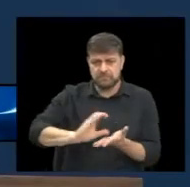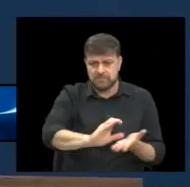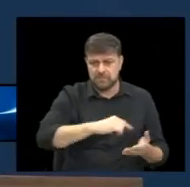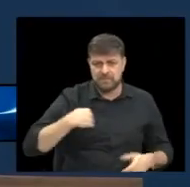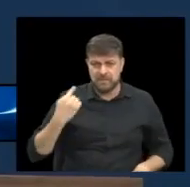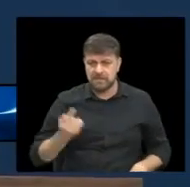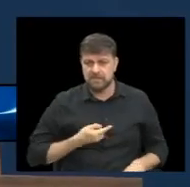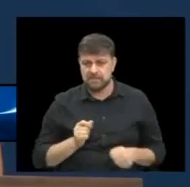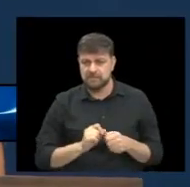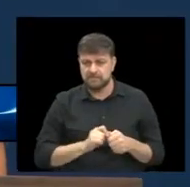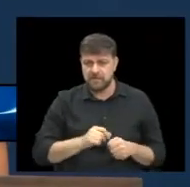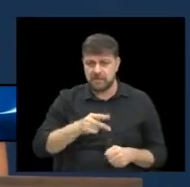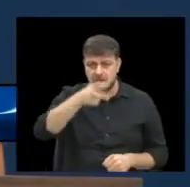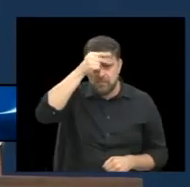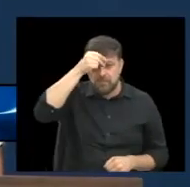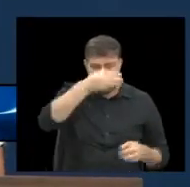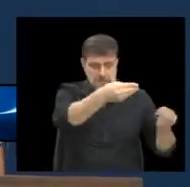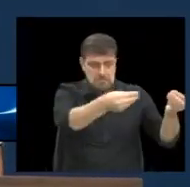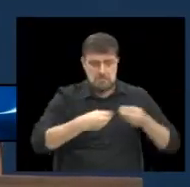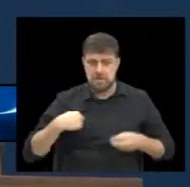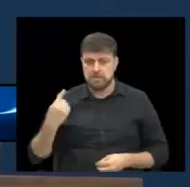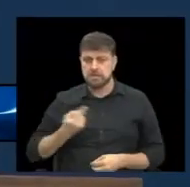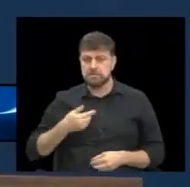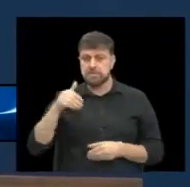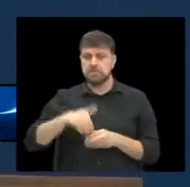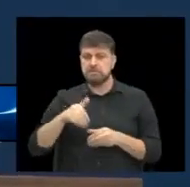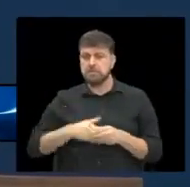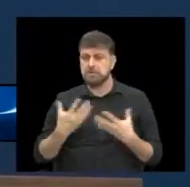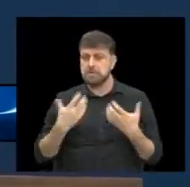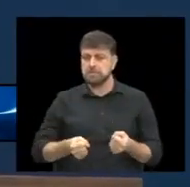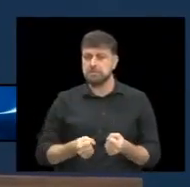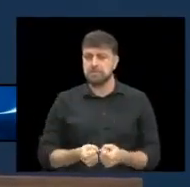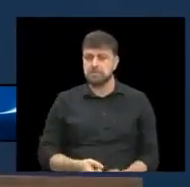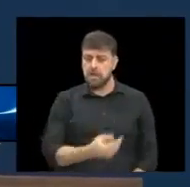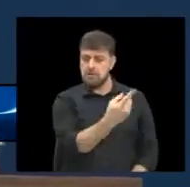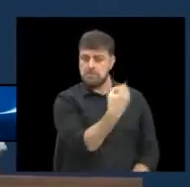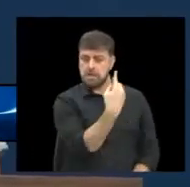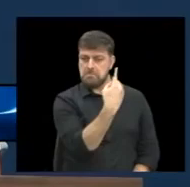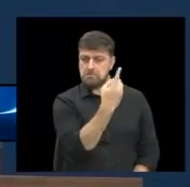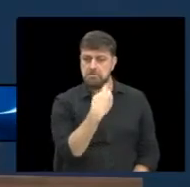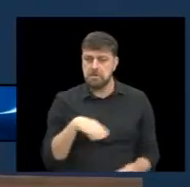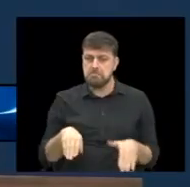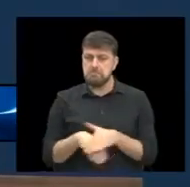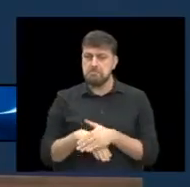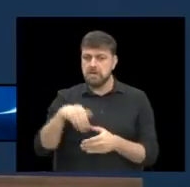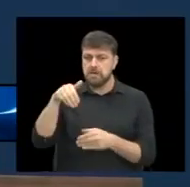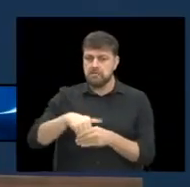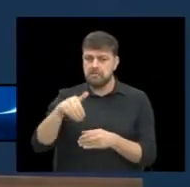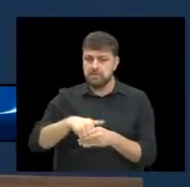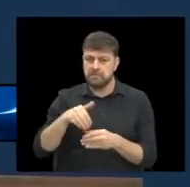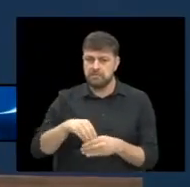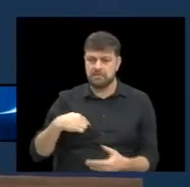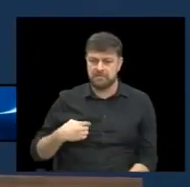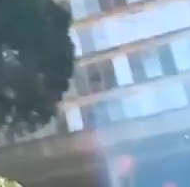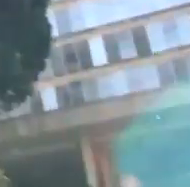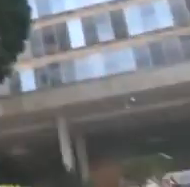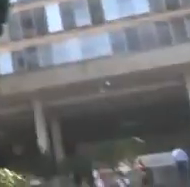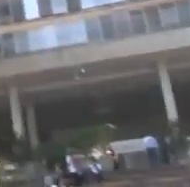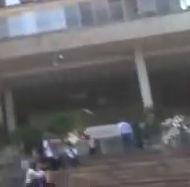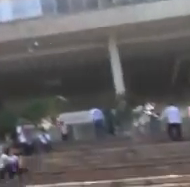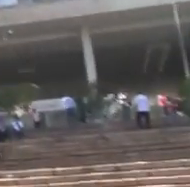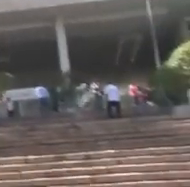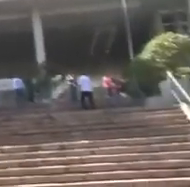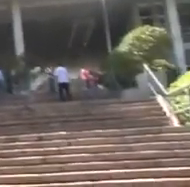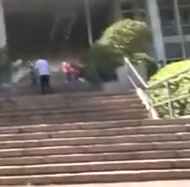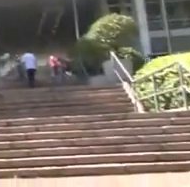aprovação meramente protocolar. De que adianta? Se é só para bater, como se fosse bater no carimbo num cartório. O